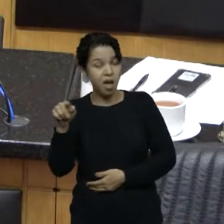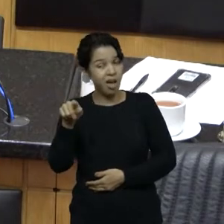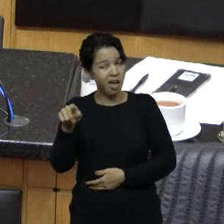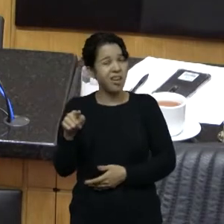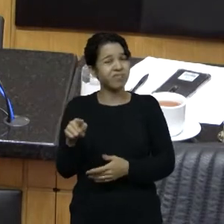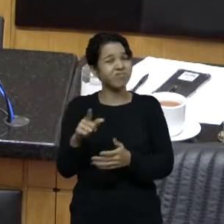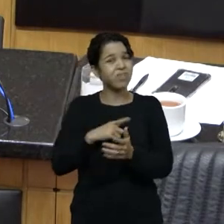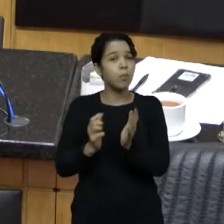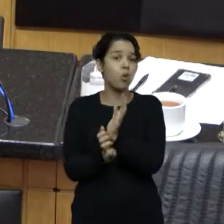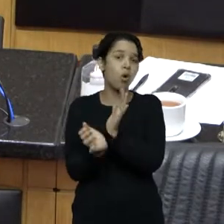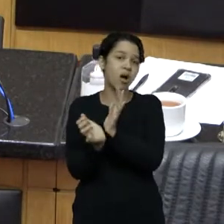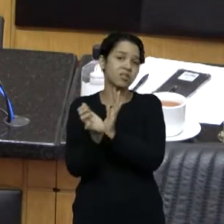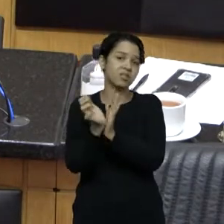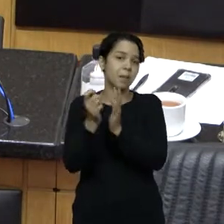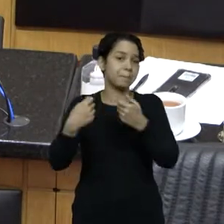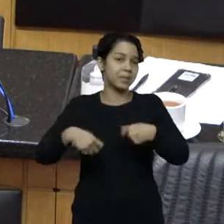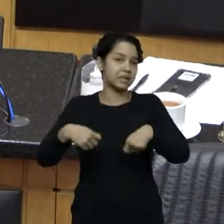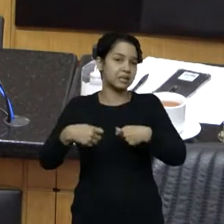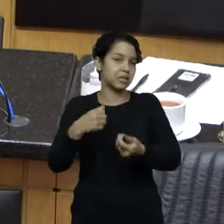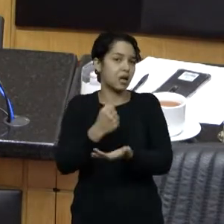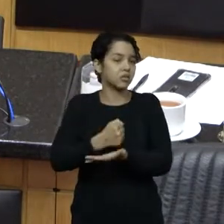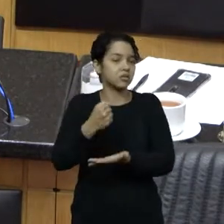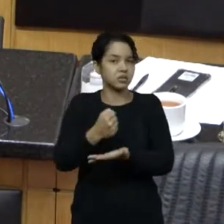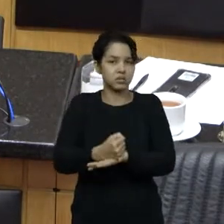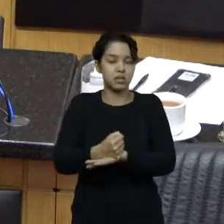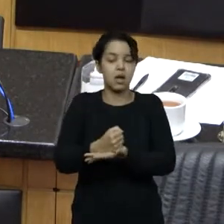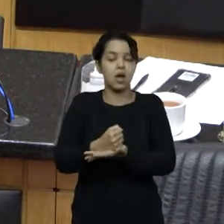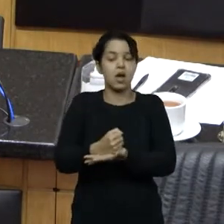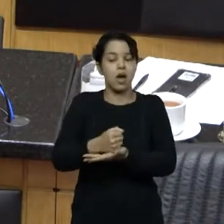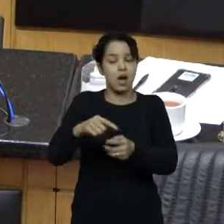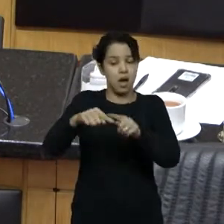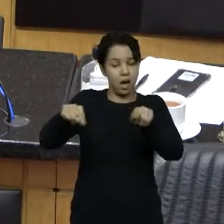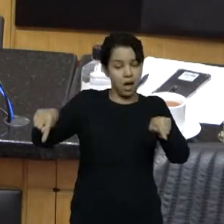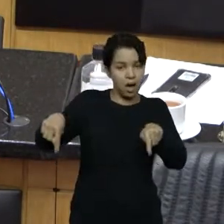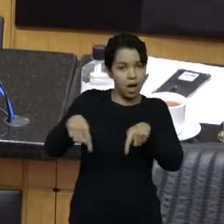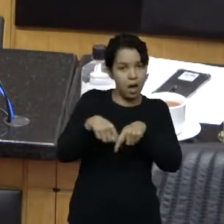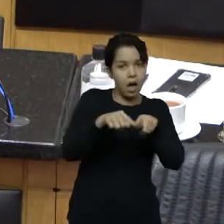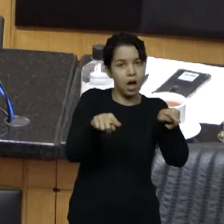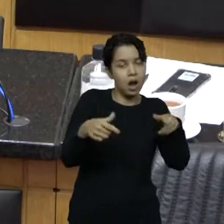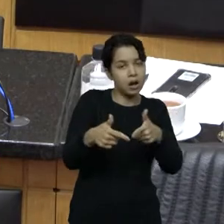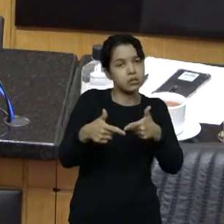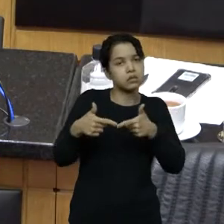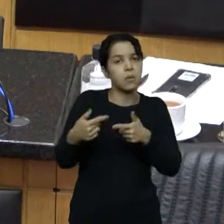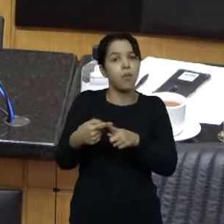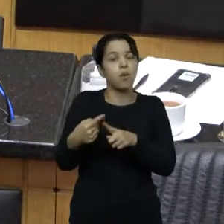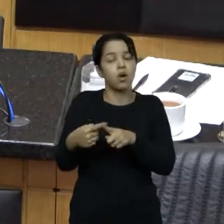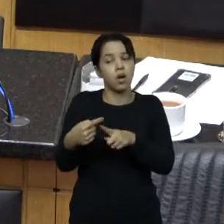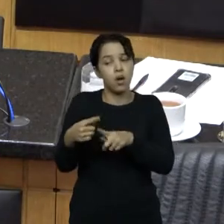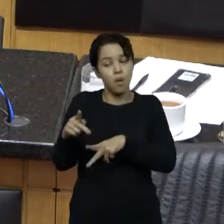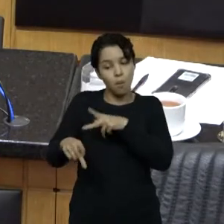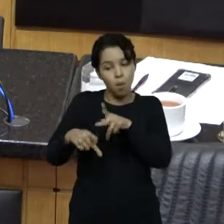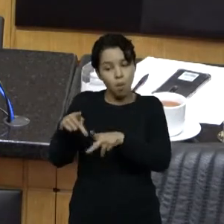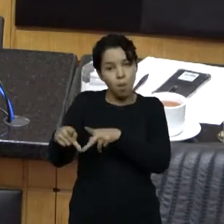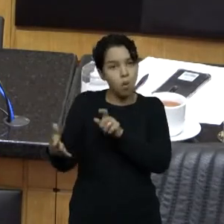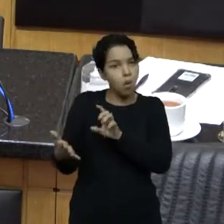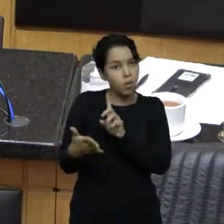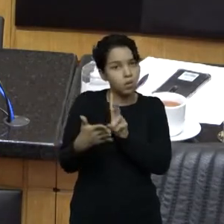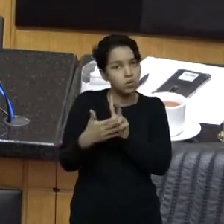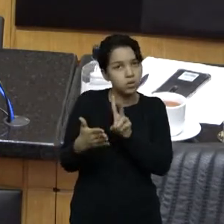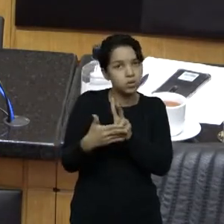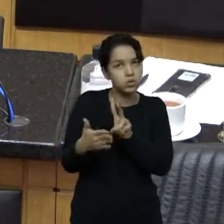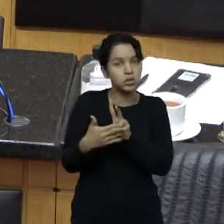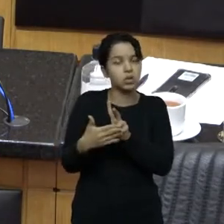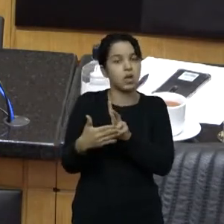de legalização de áreas de licenciamento em função dos povos indígenas que tem travado o